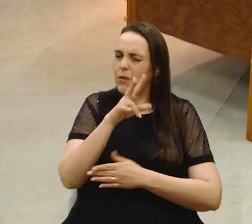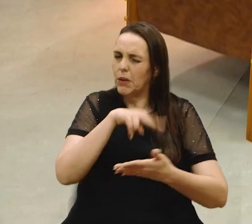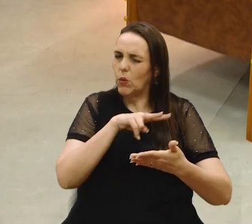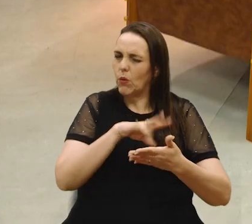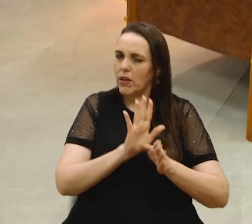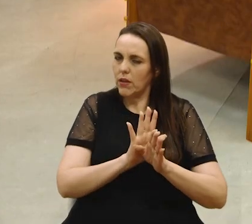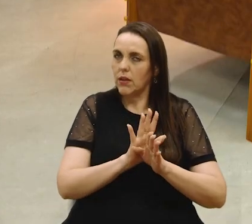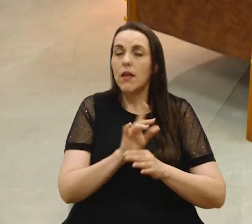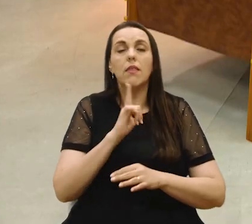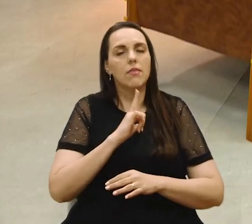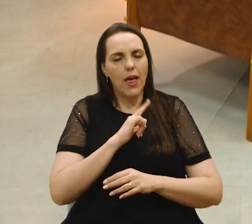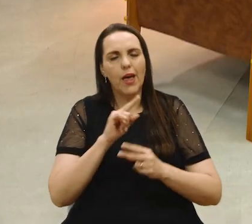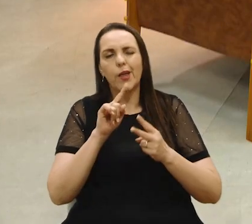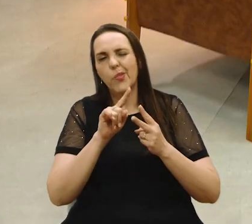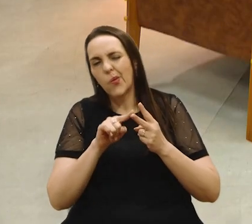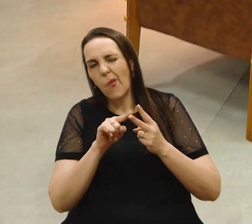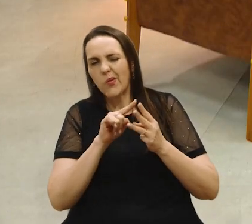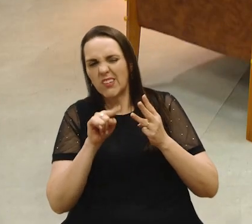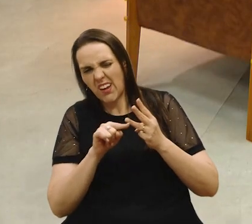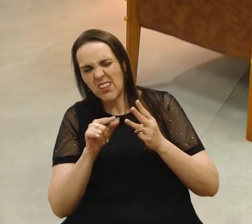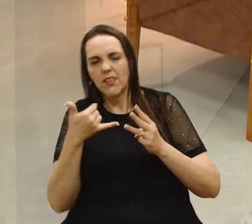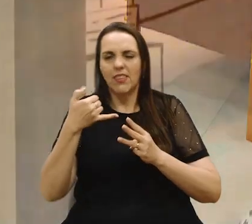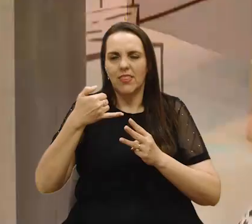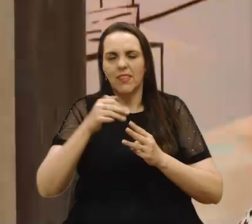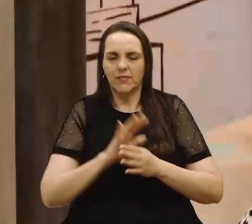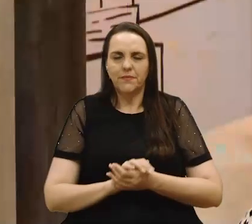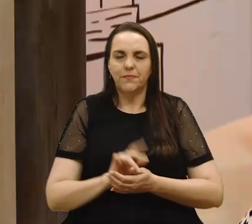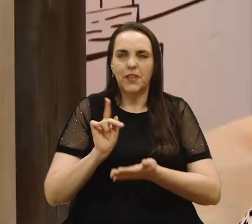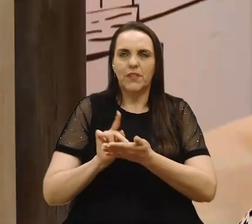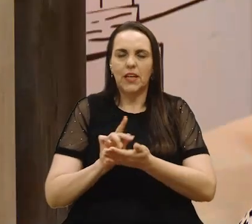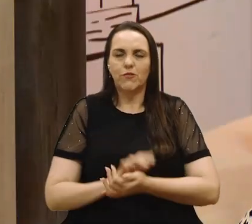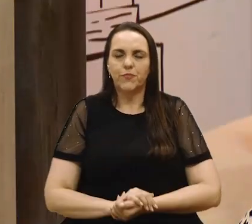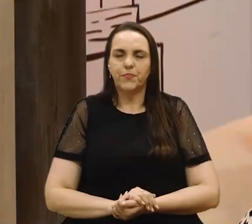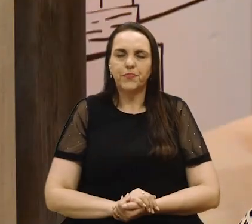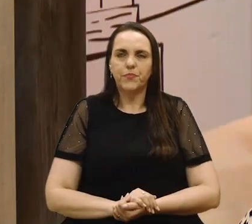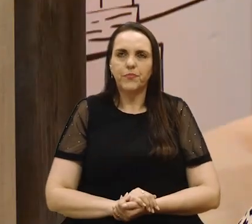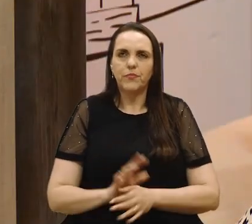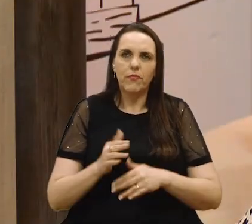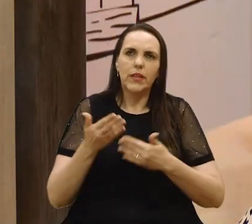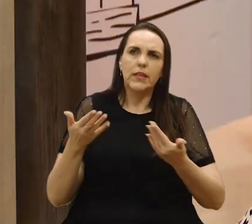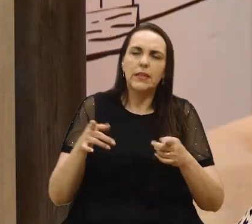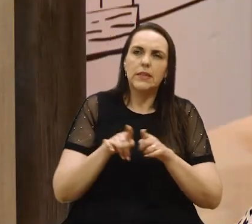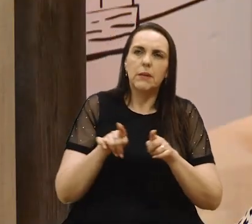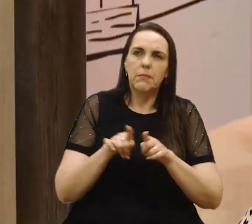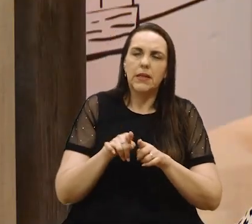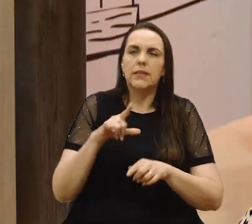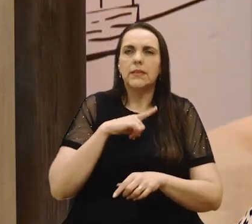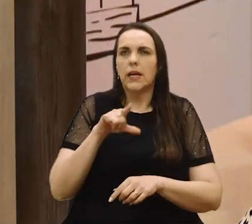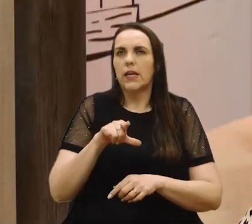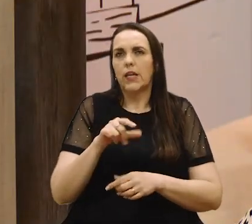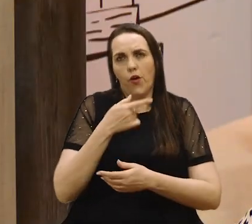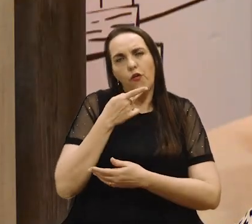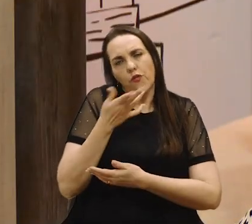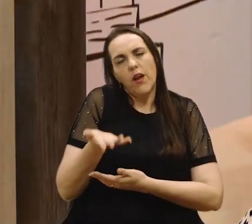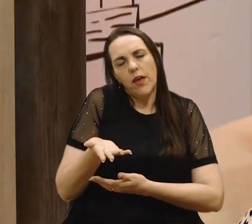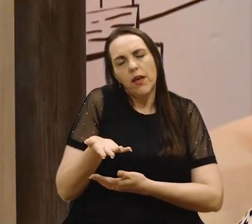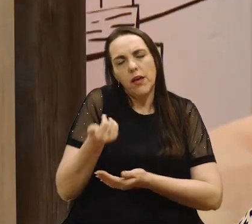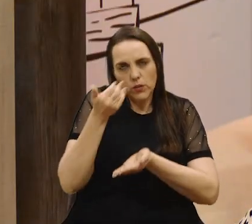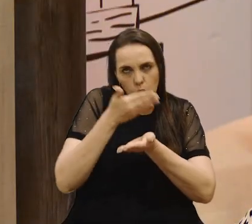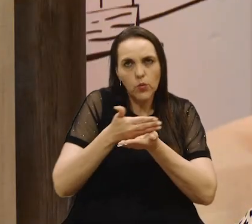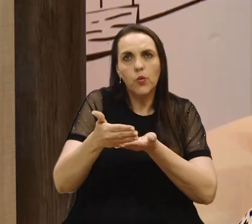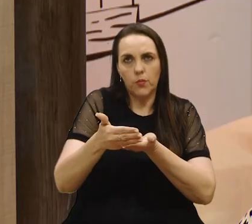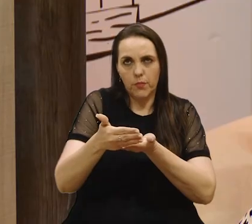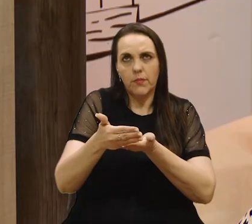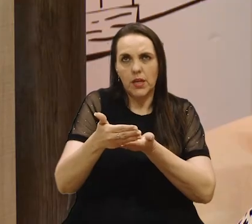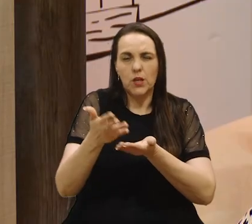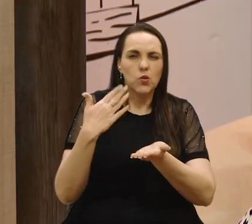mais ou menos disso. Tem umas 2, 3 citações para as canetas, é verdade. Algo nesse sentido. E também eu falei logo